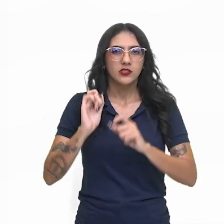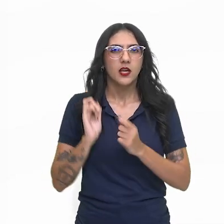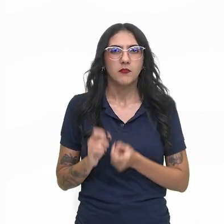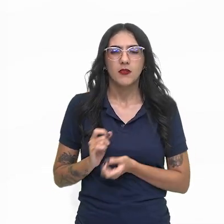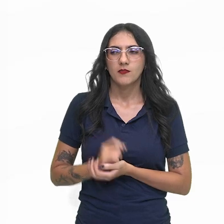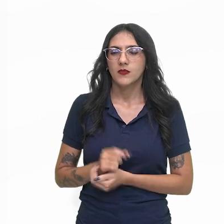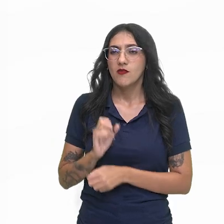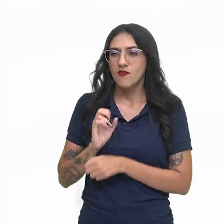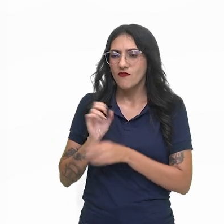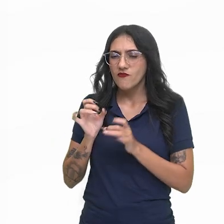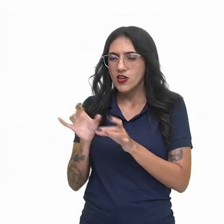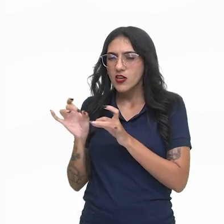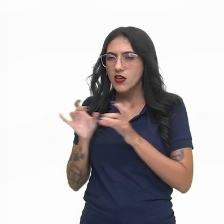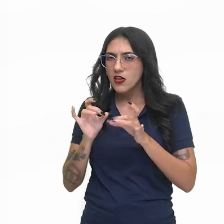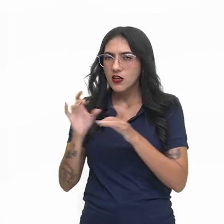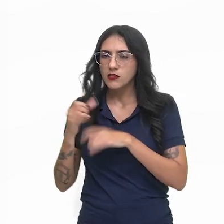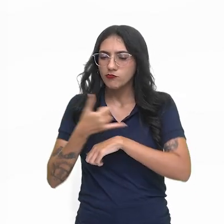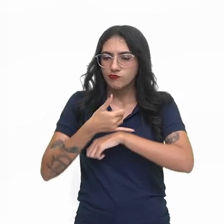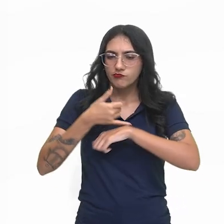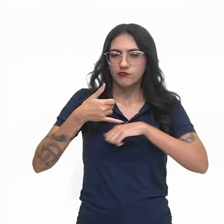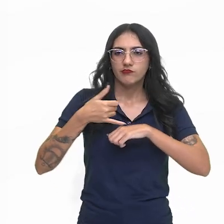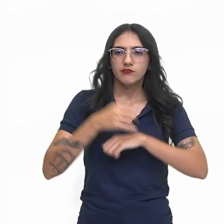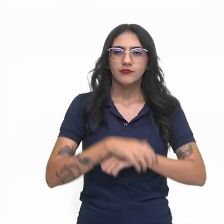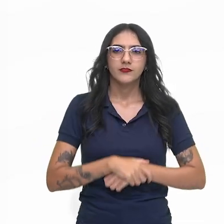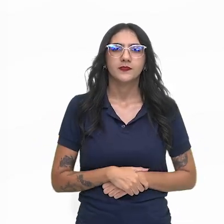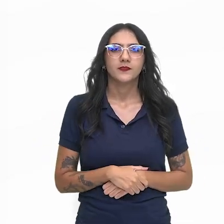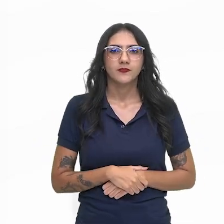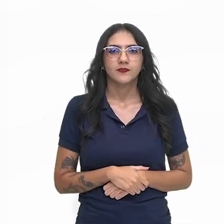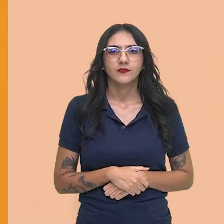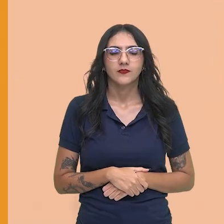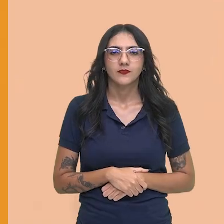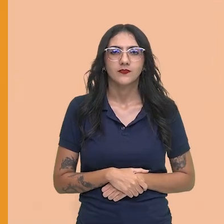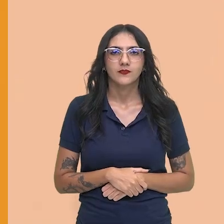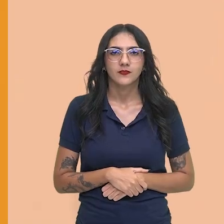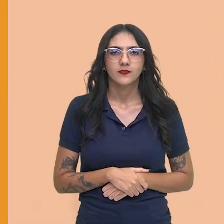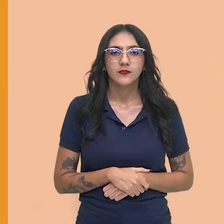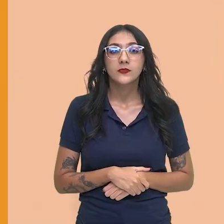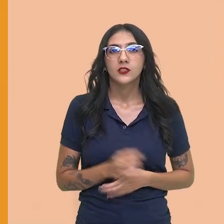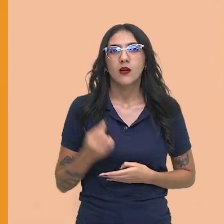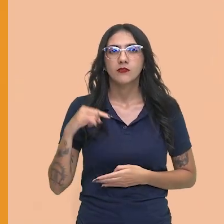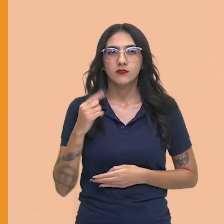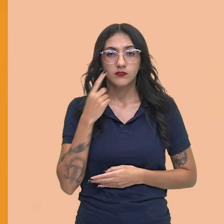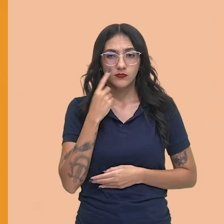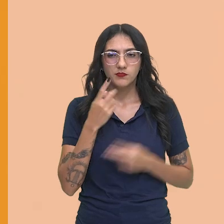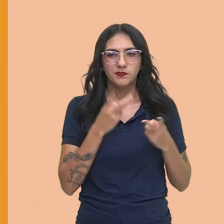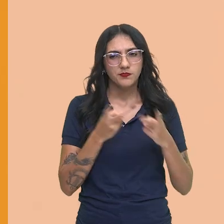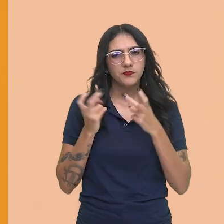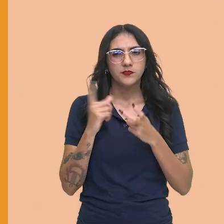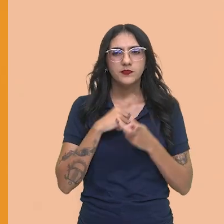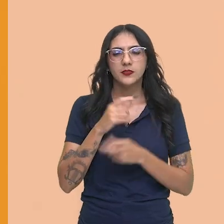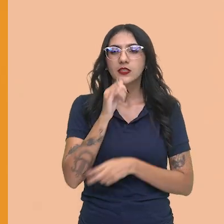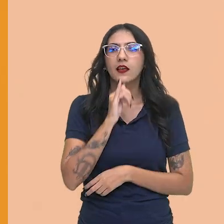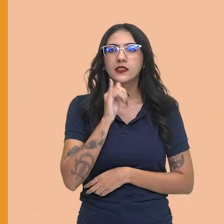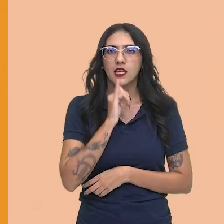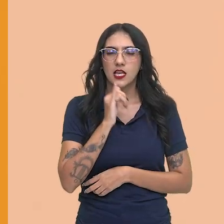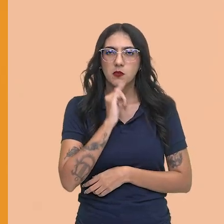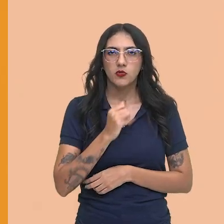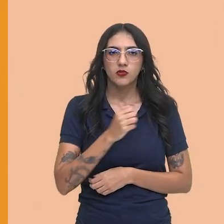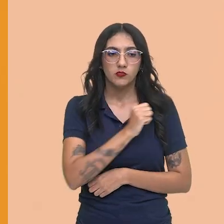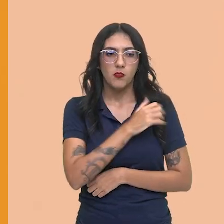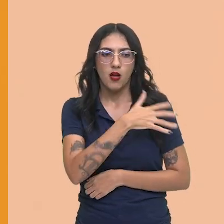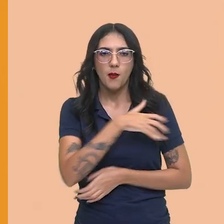cocaína. Alunos, é importante nesses dois exemplos aí, né, que a gente tem na América Latina, de ditaduras, né, na América